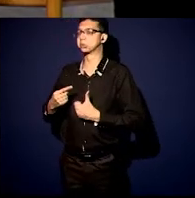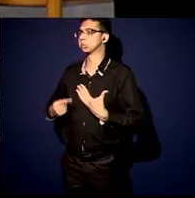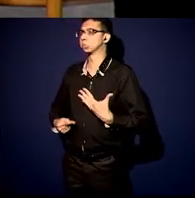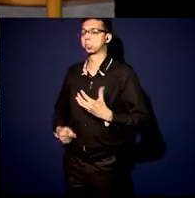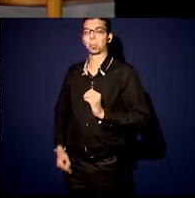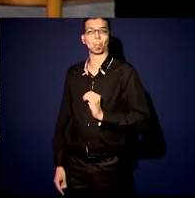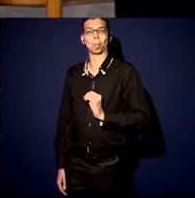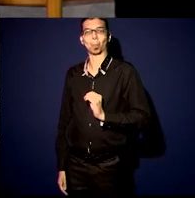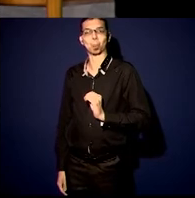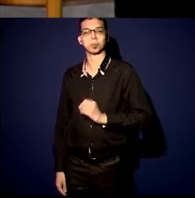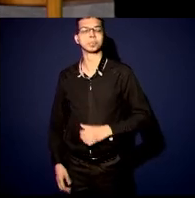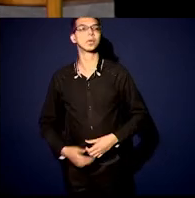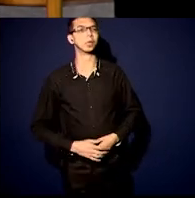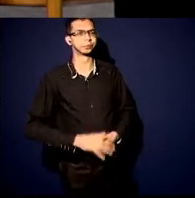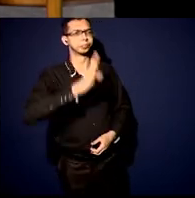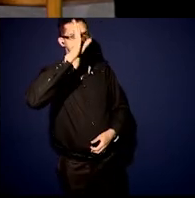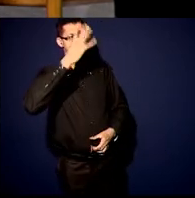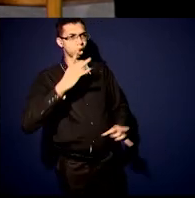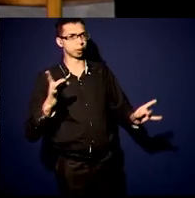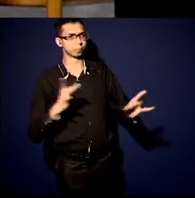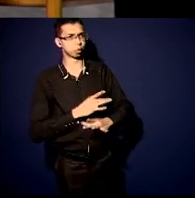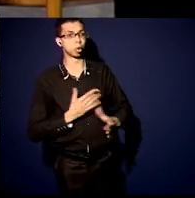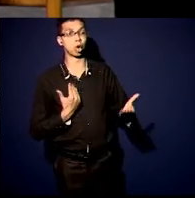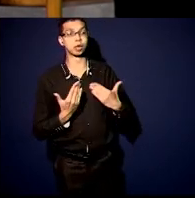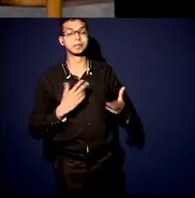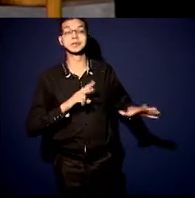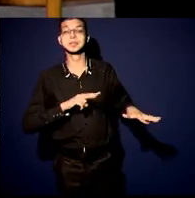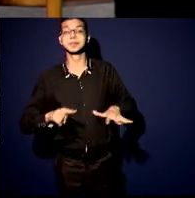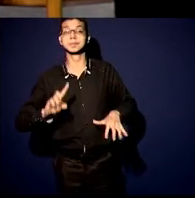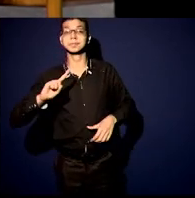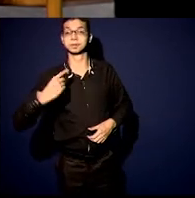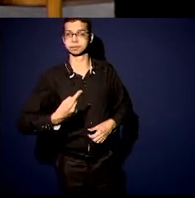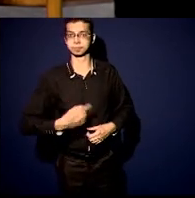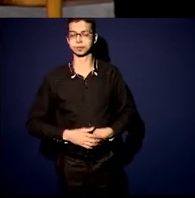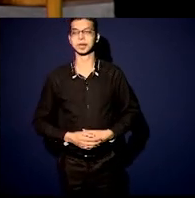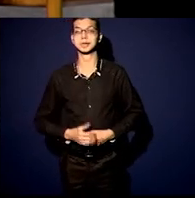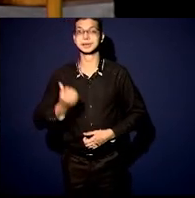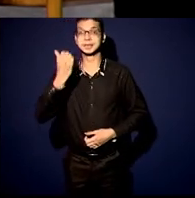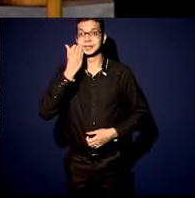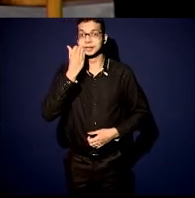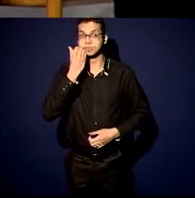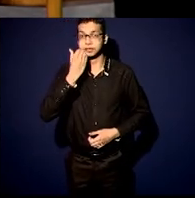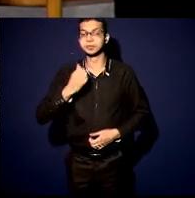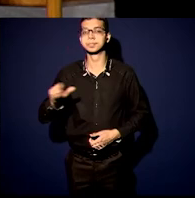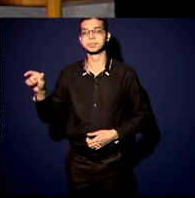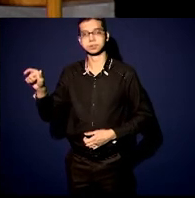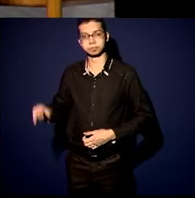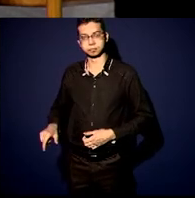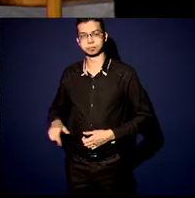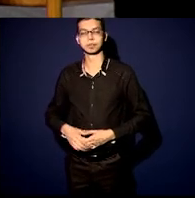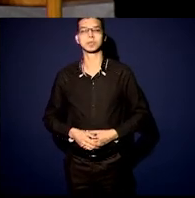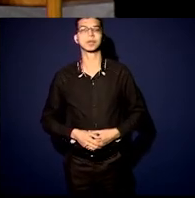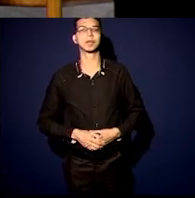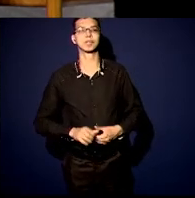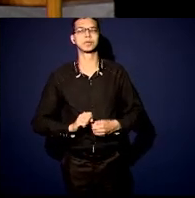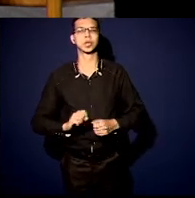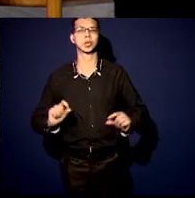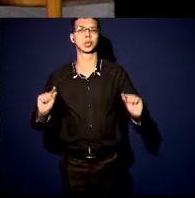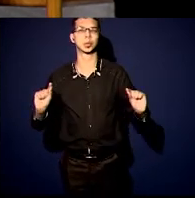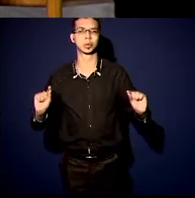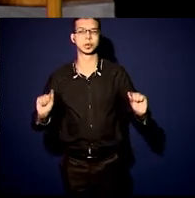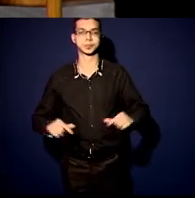já está resolvido vamos voltar a conversar a semana que vem na sexta-feira o Jânio faz uma exposição